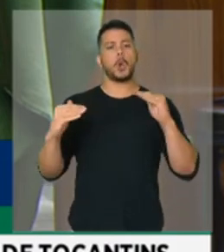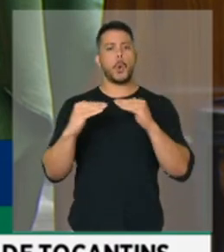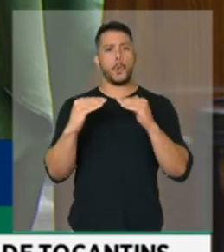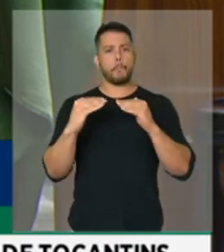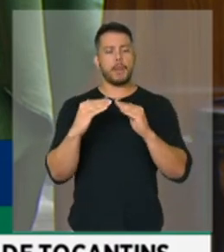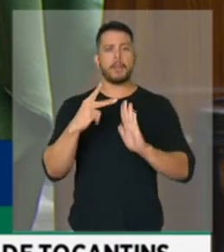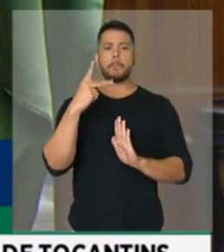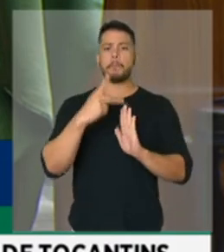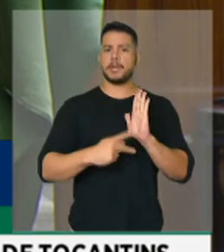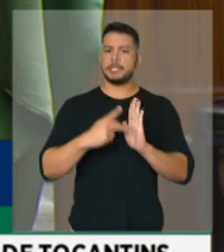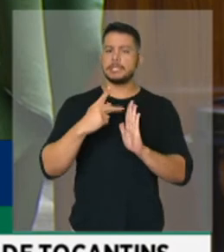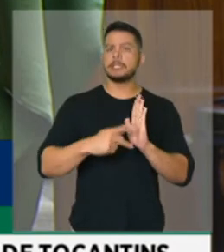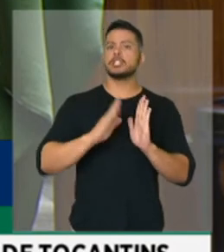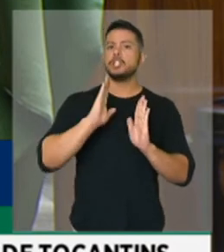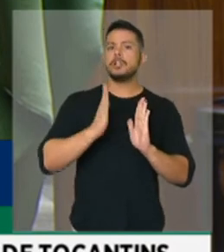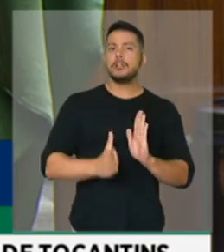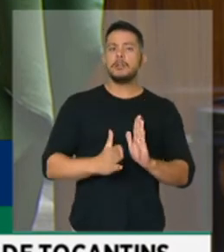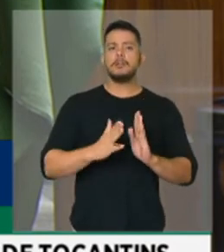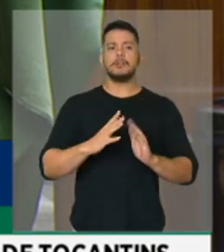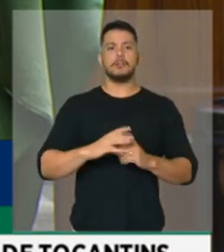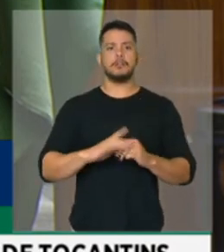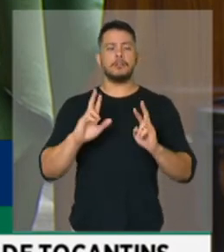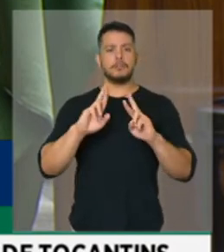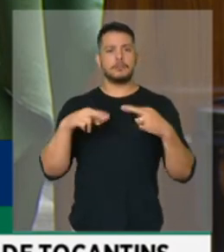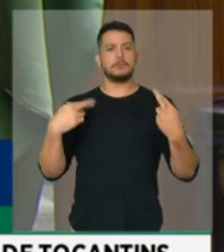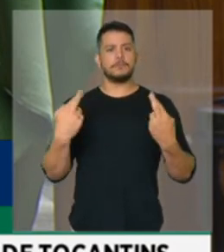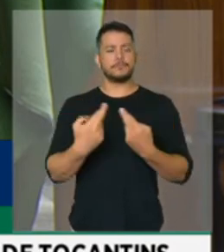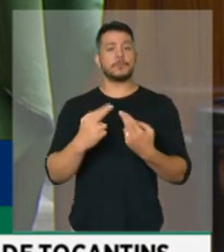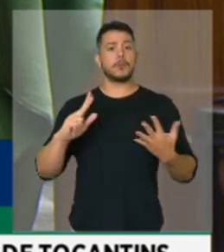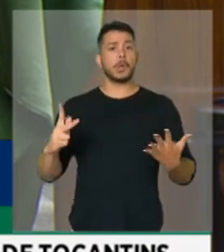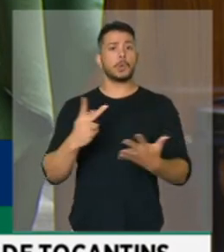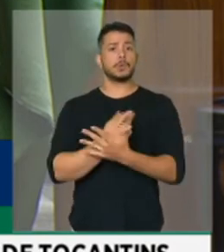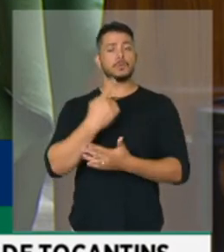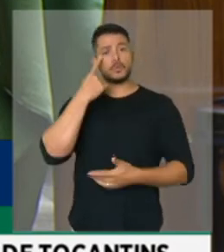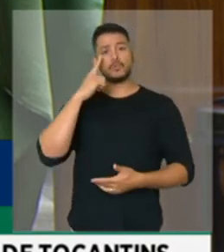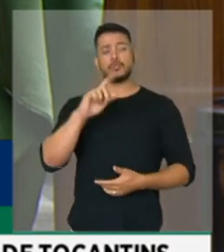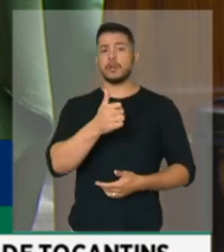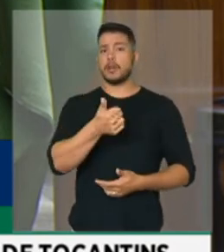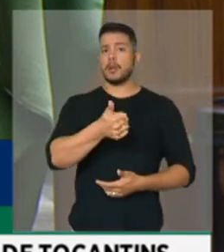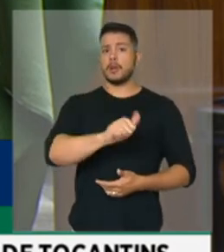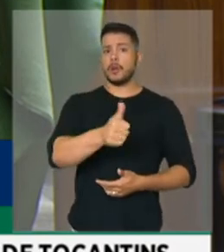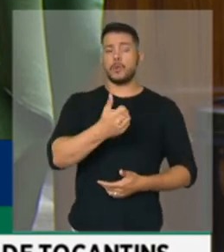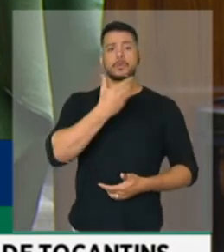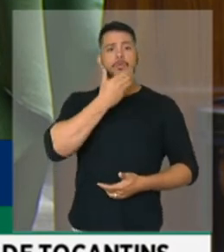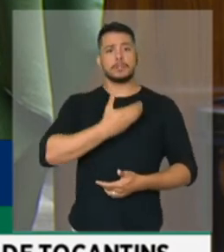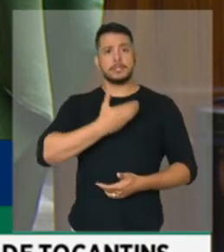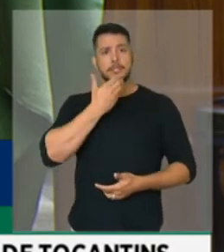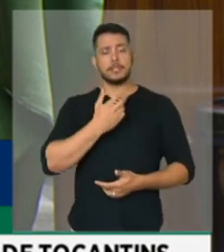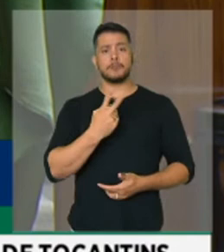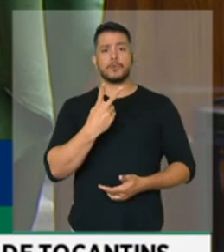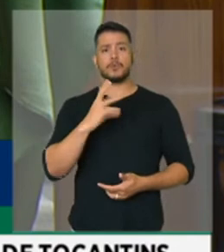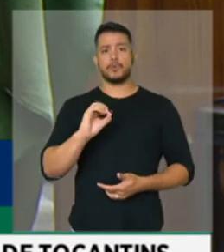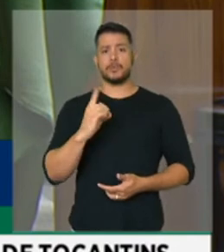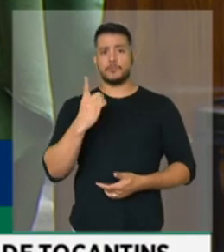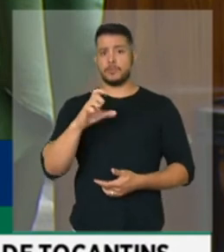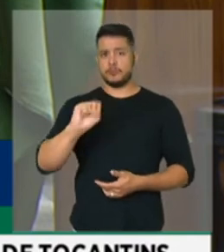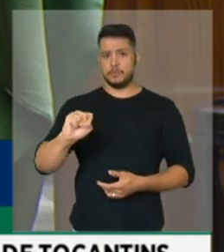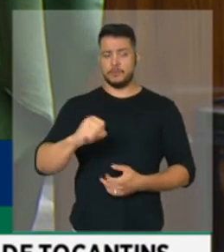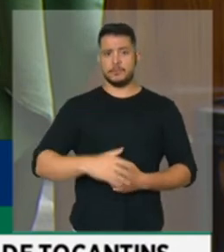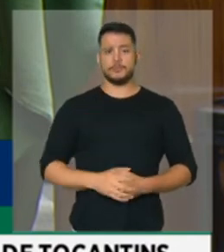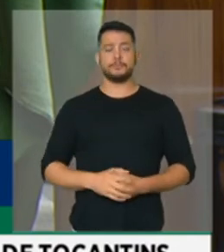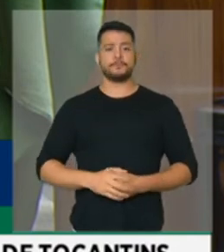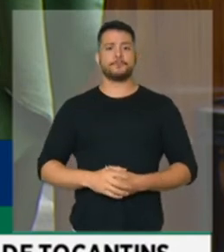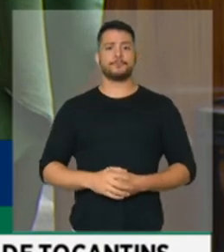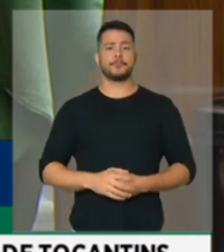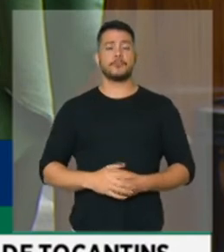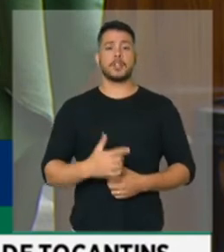reunião deliberativa extraordinária ocorrida em 11 de dezembro de 2018. Em 26 de 11